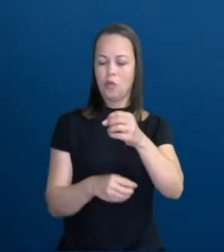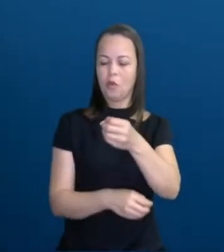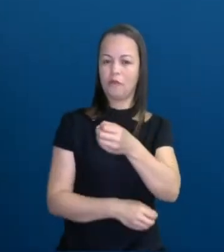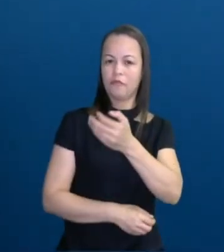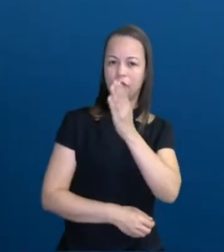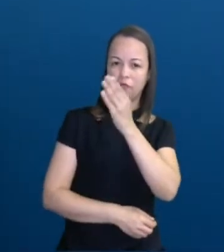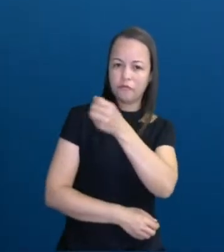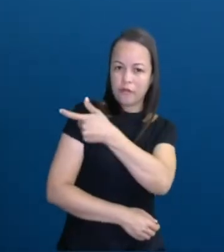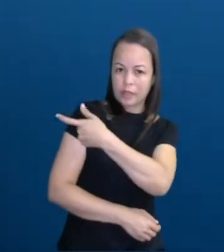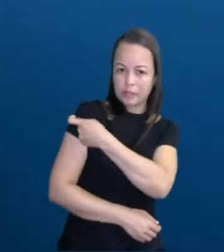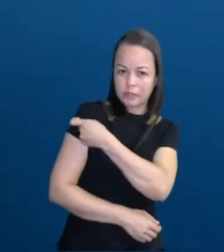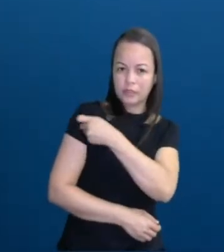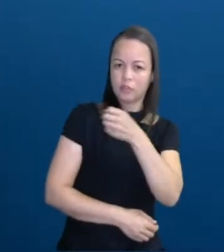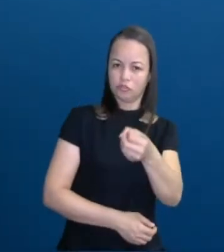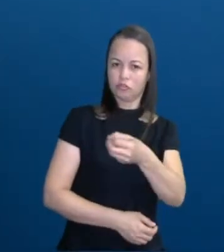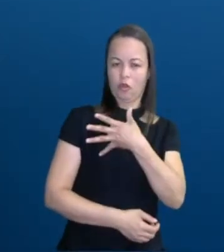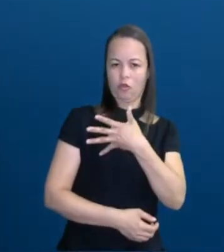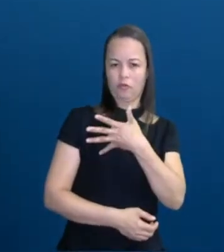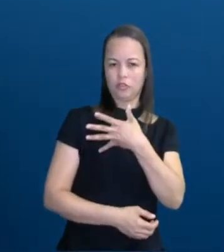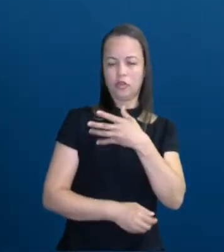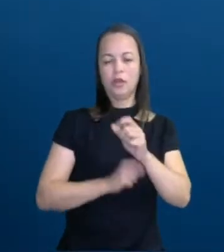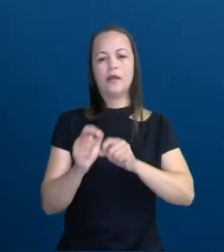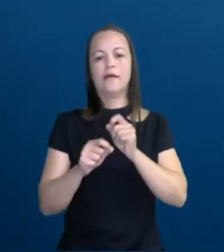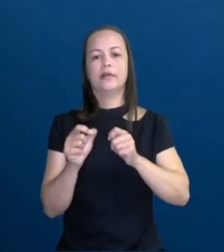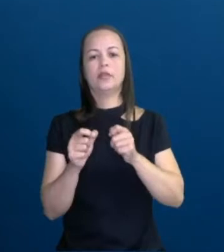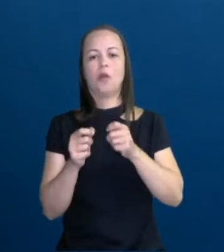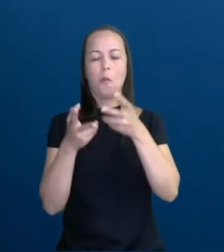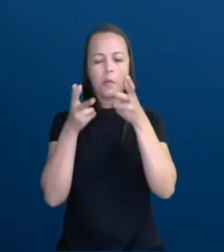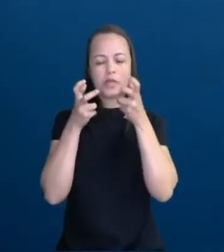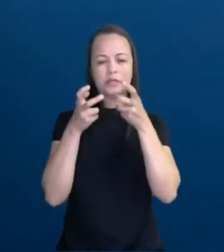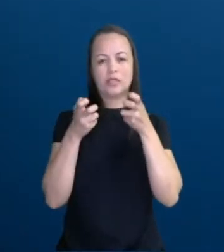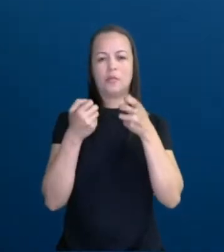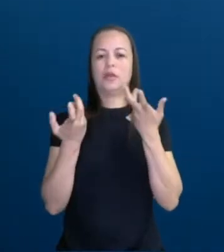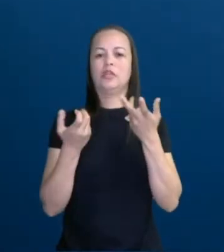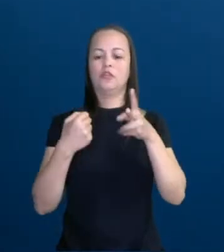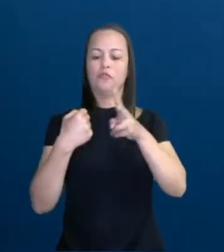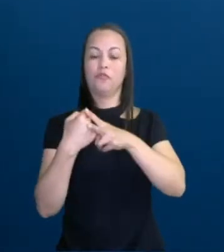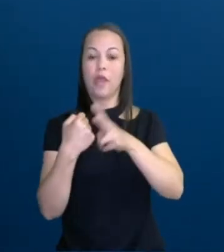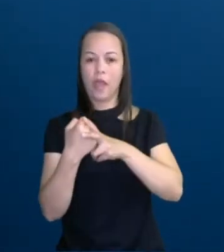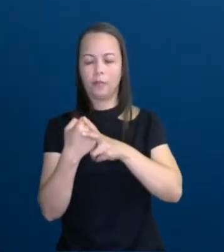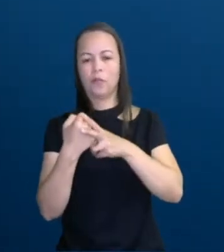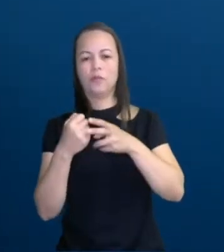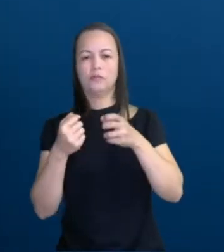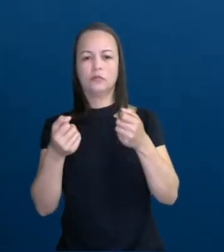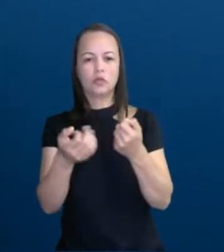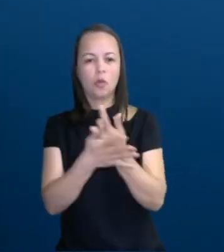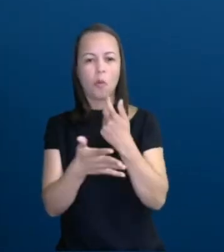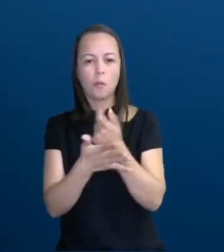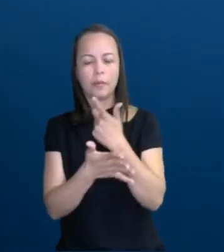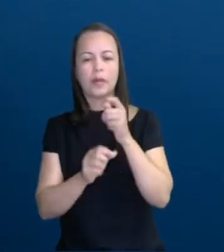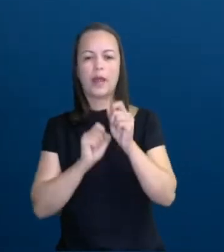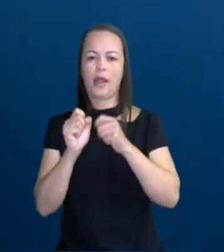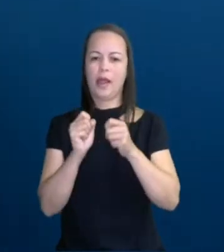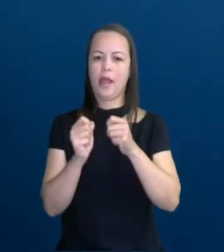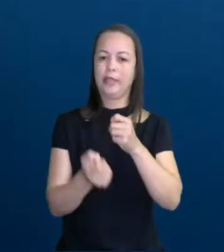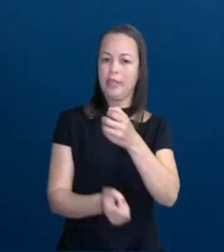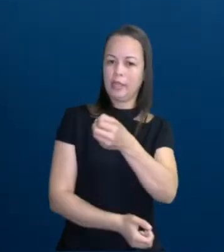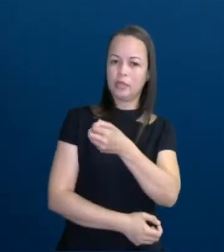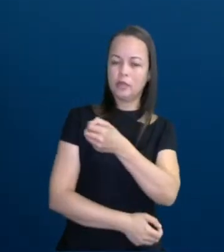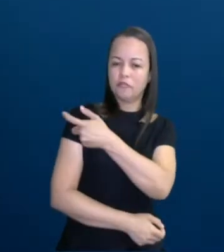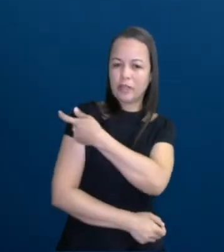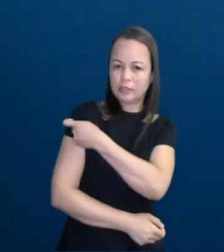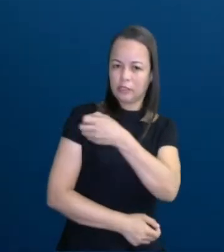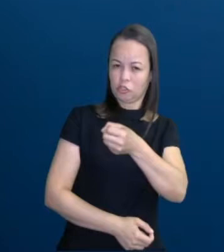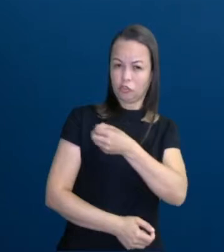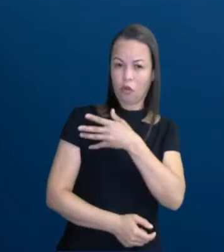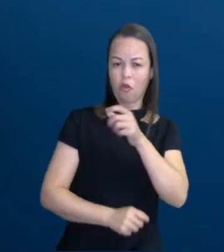vacinas. Percebam que entre o verbo comprar e o objeto direto, novas vacinas, não há nada.